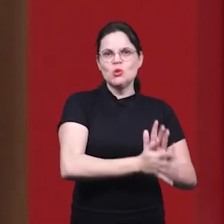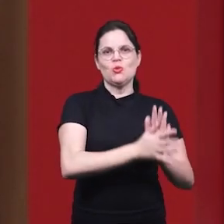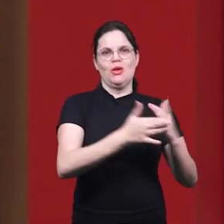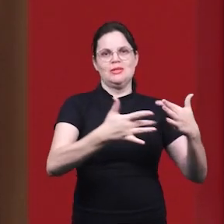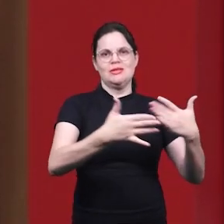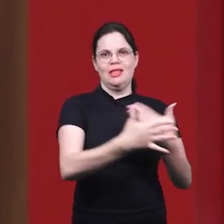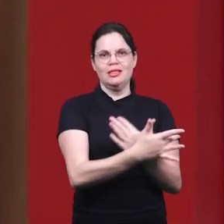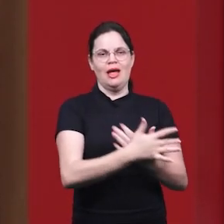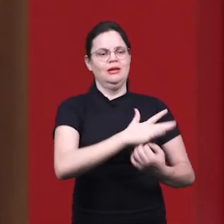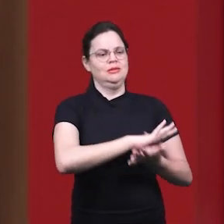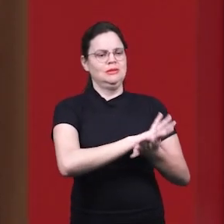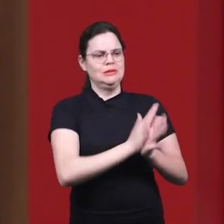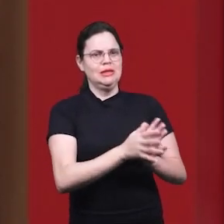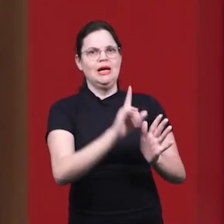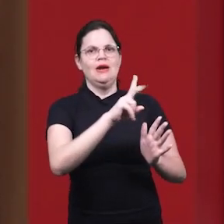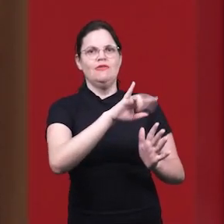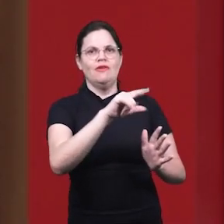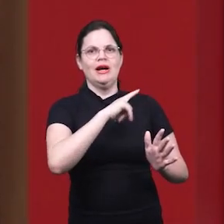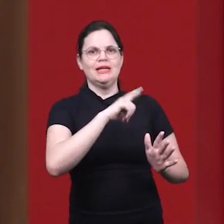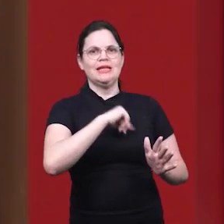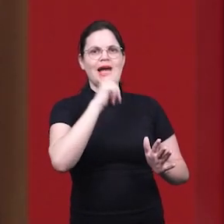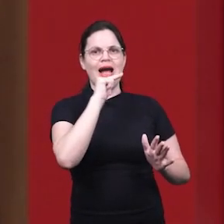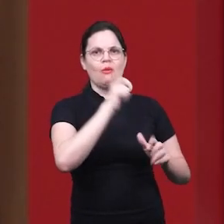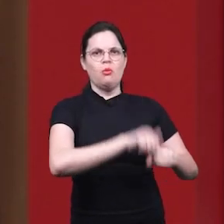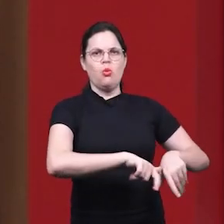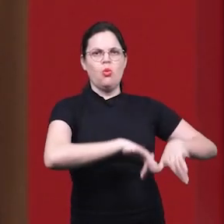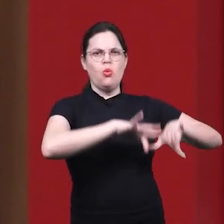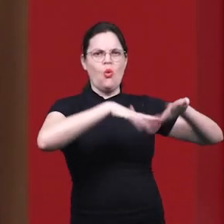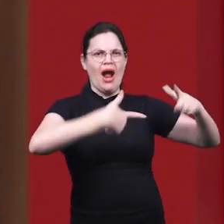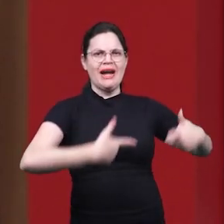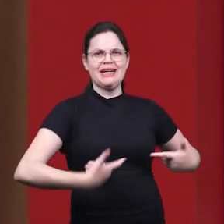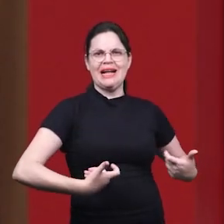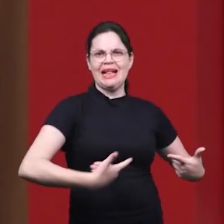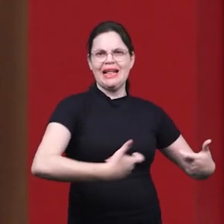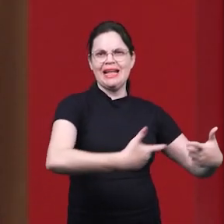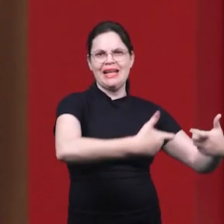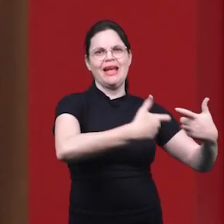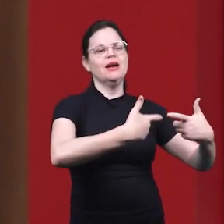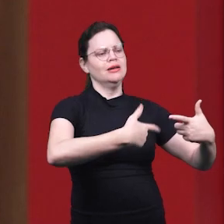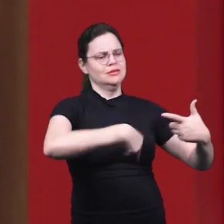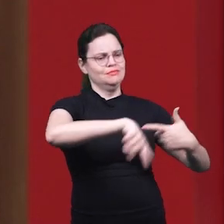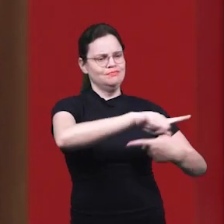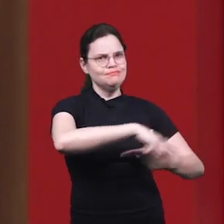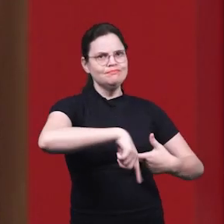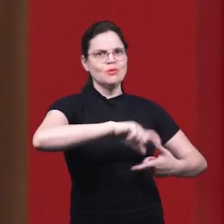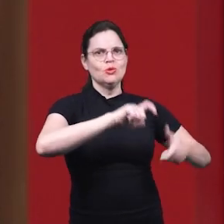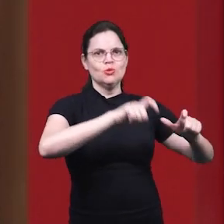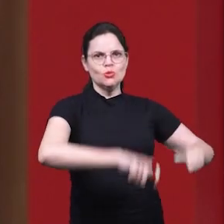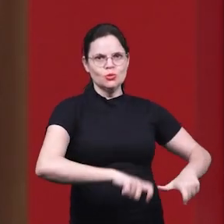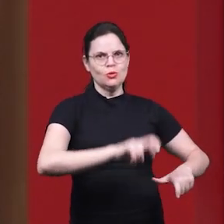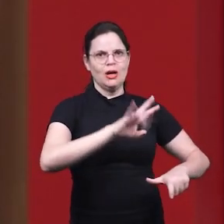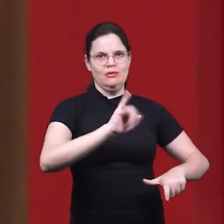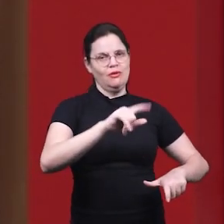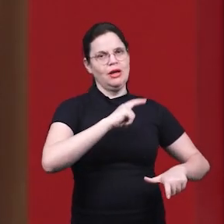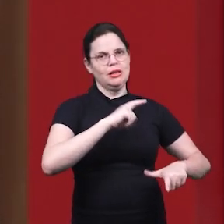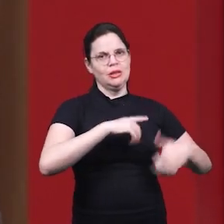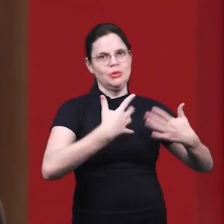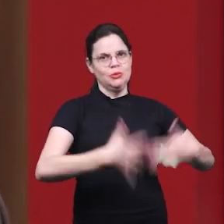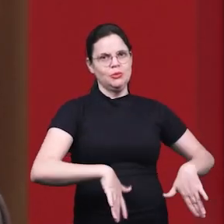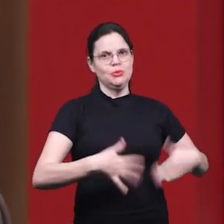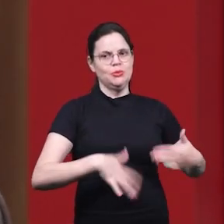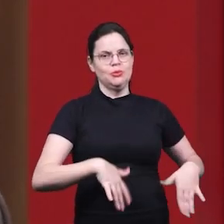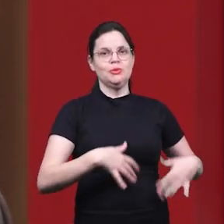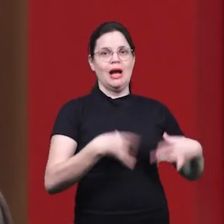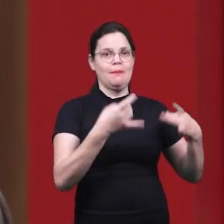santuário. O seu fim será com inundação, até o fim haverá guerras, estão determinadas assolações.